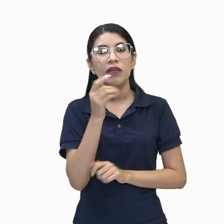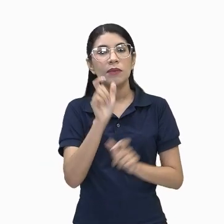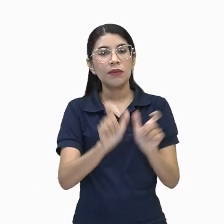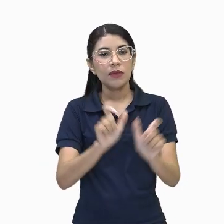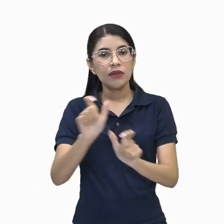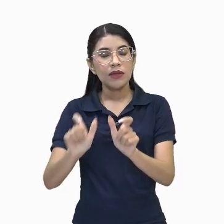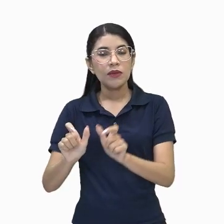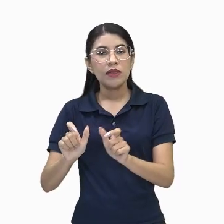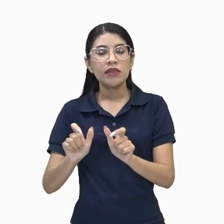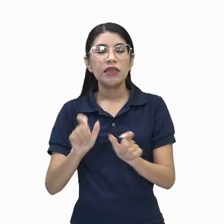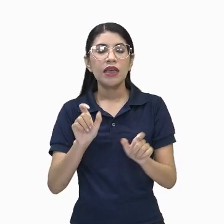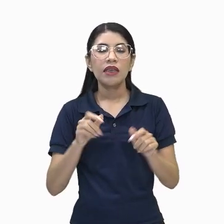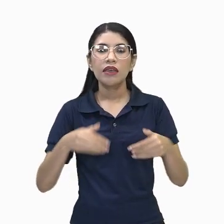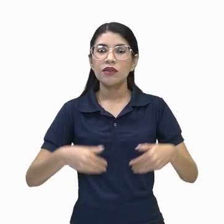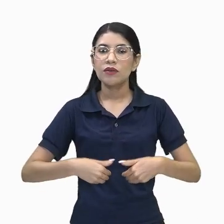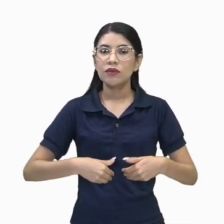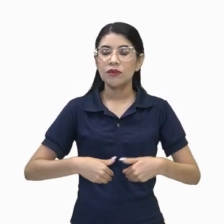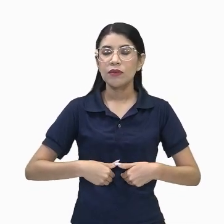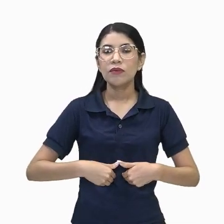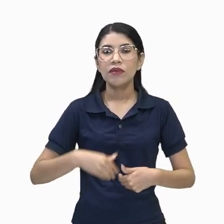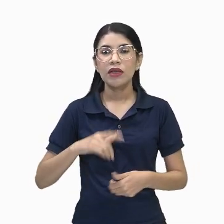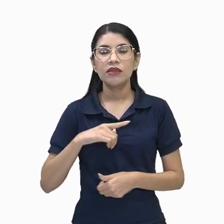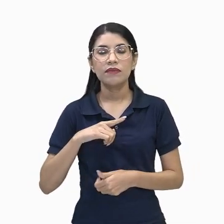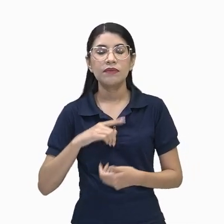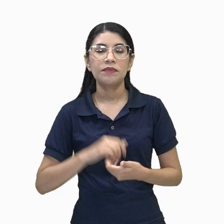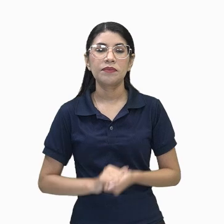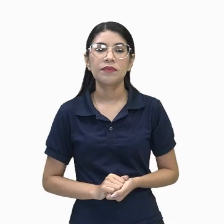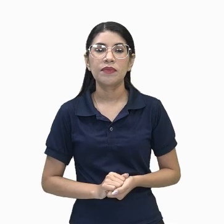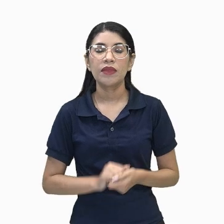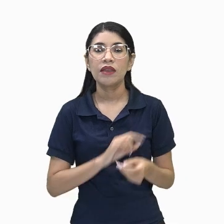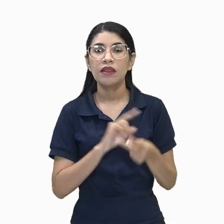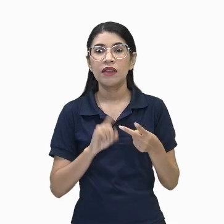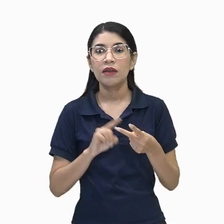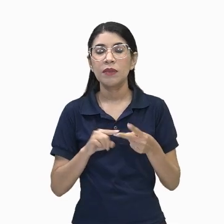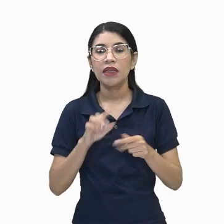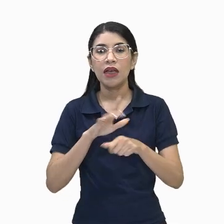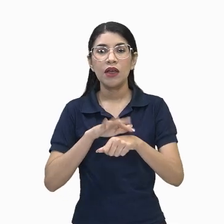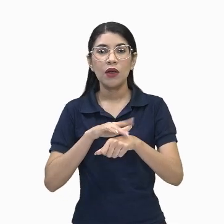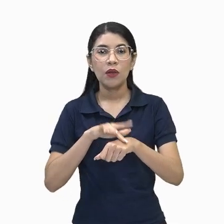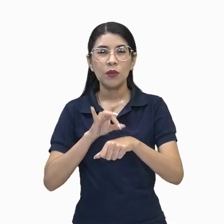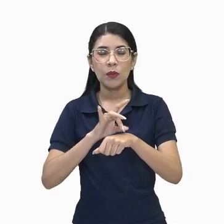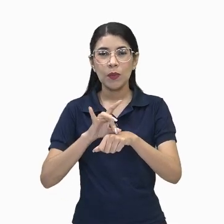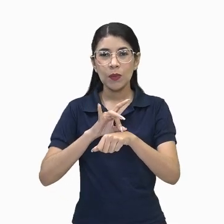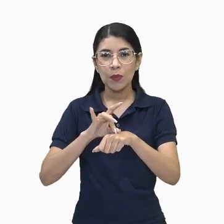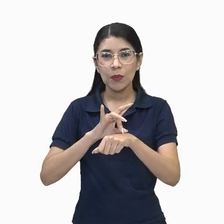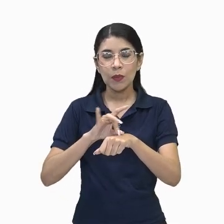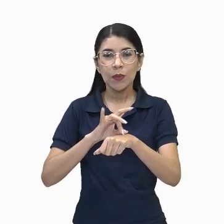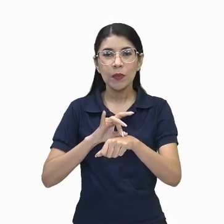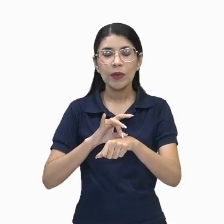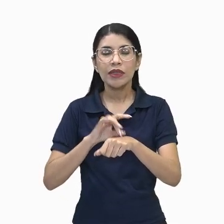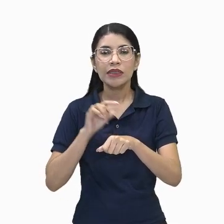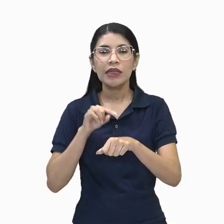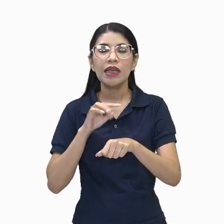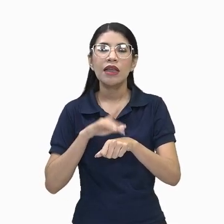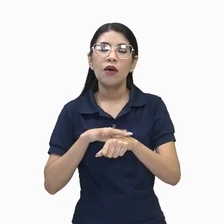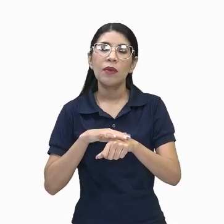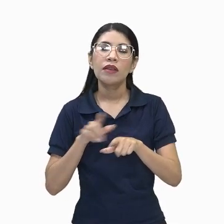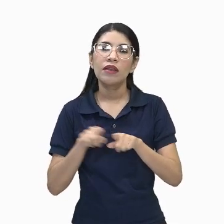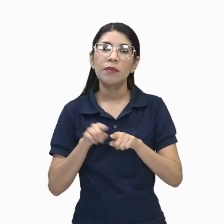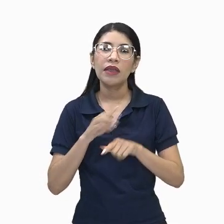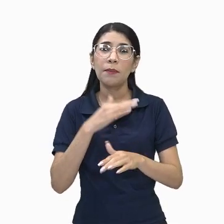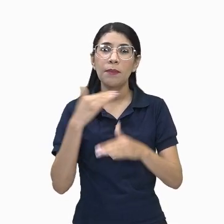população passasse fome, literalmente. Houve também a questão da peste negra, que foi uma doença que